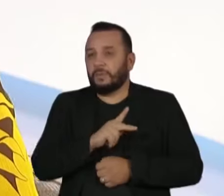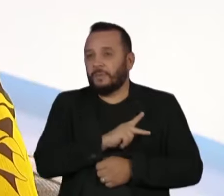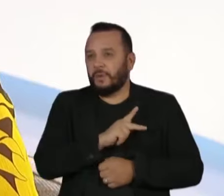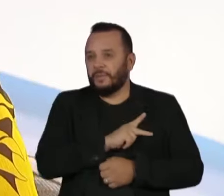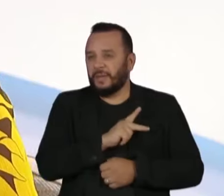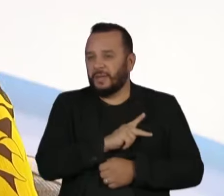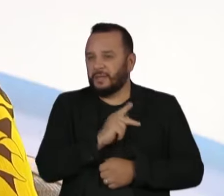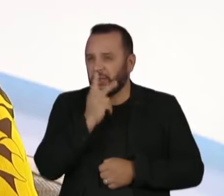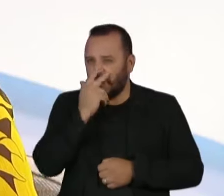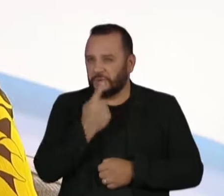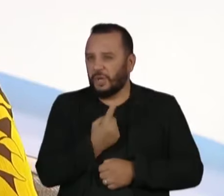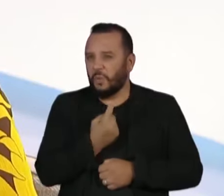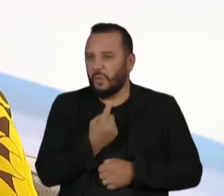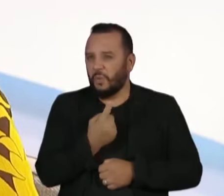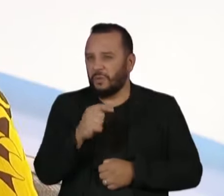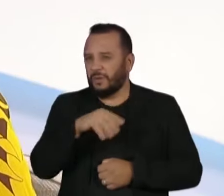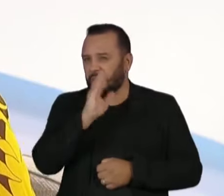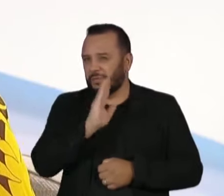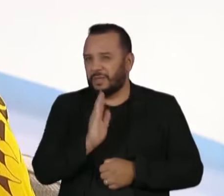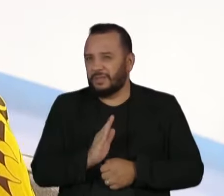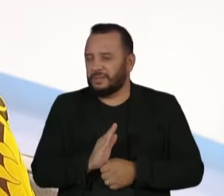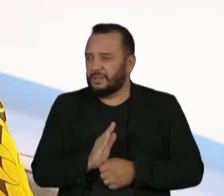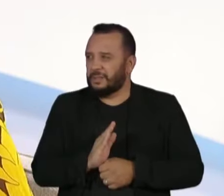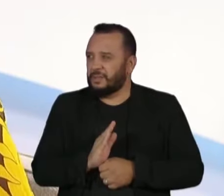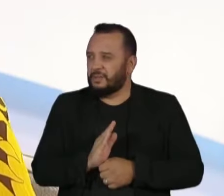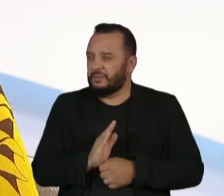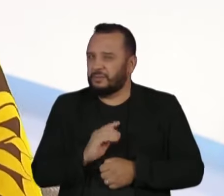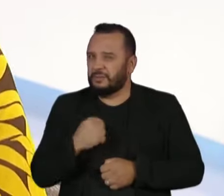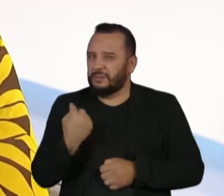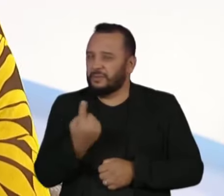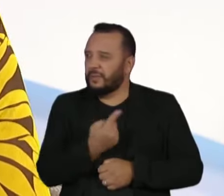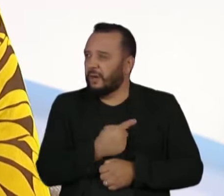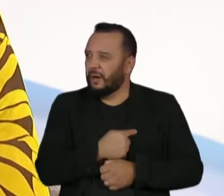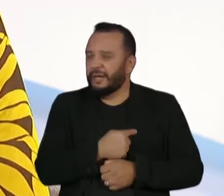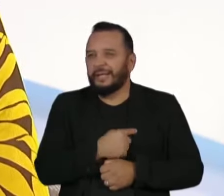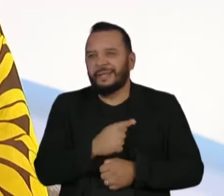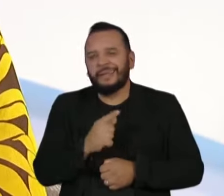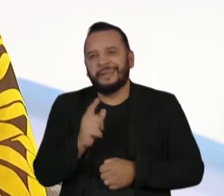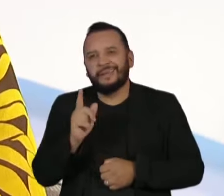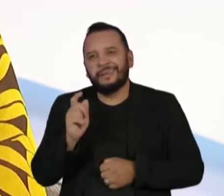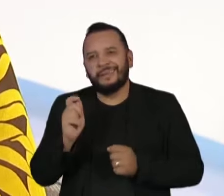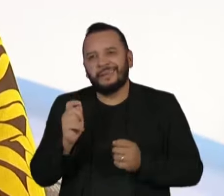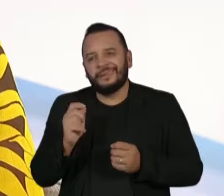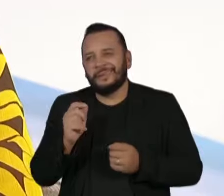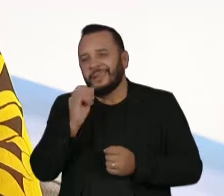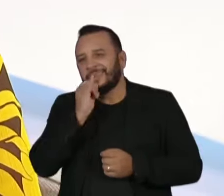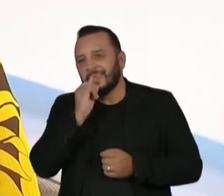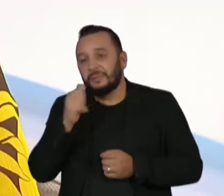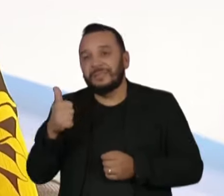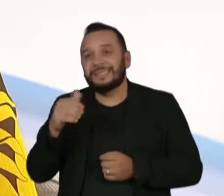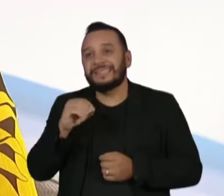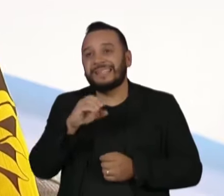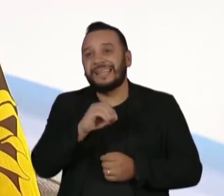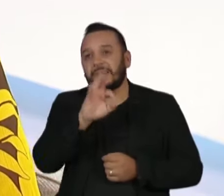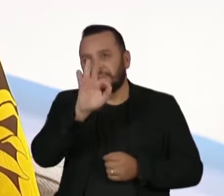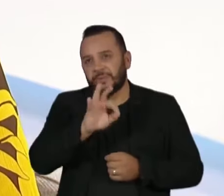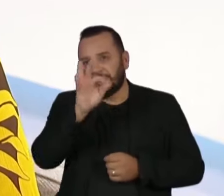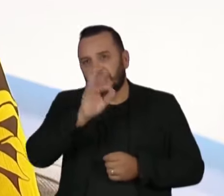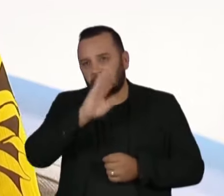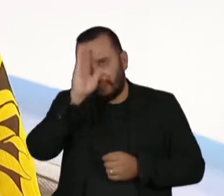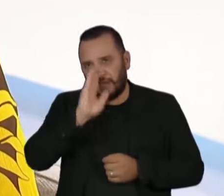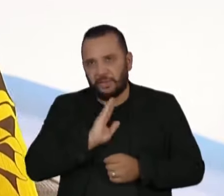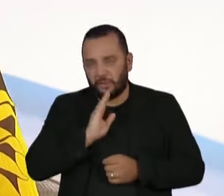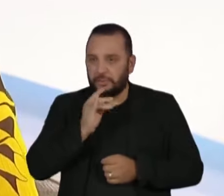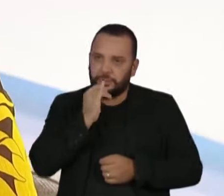eu acho que ele é o único no Brasil que nós concedemos 100% de gratuidade.